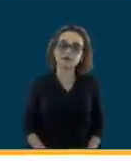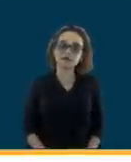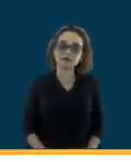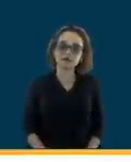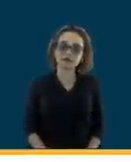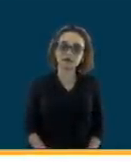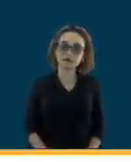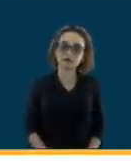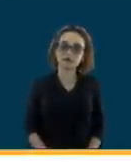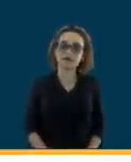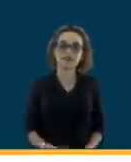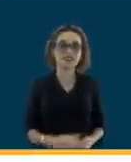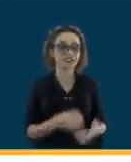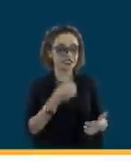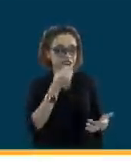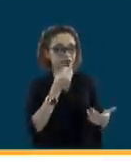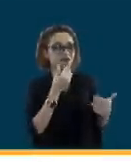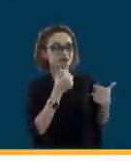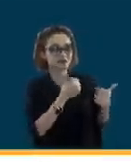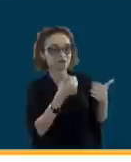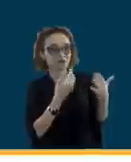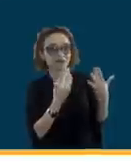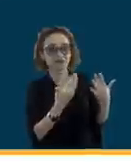vamos! Que beleza, hein?